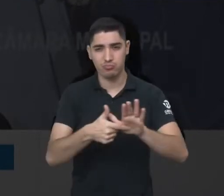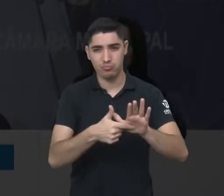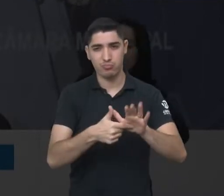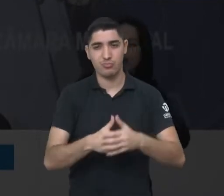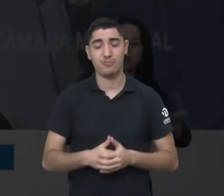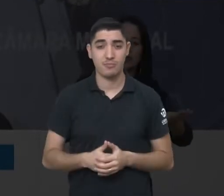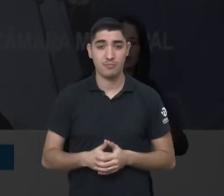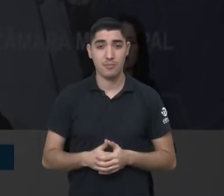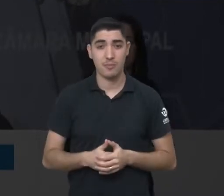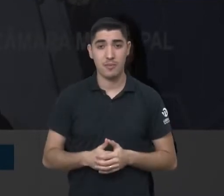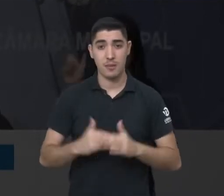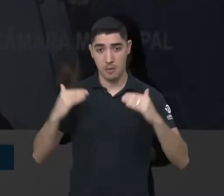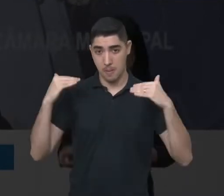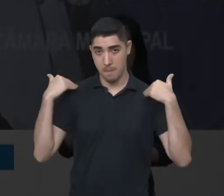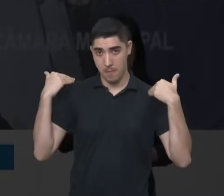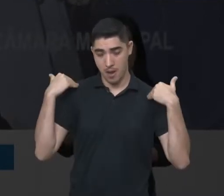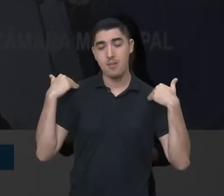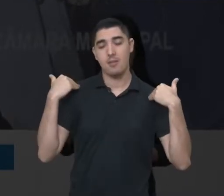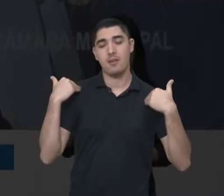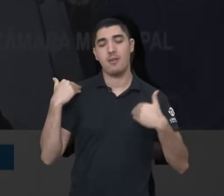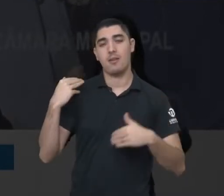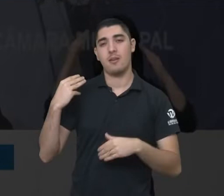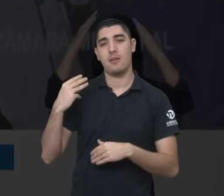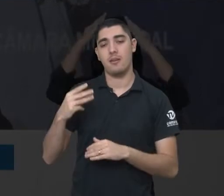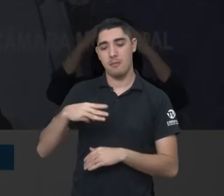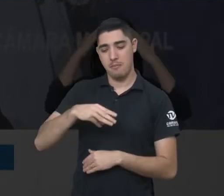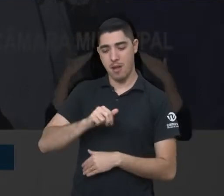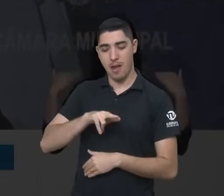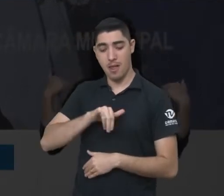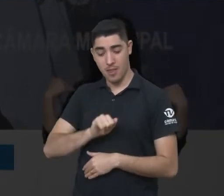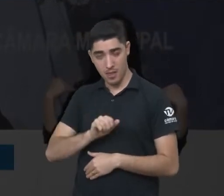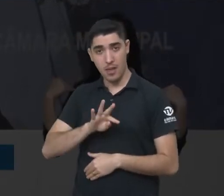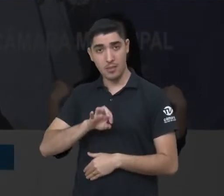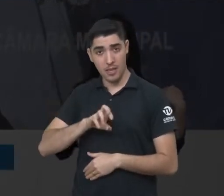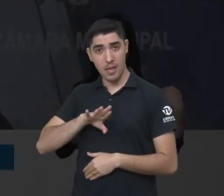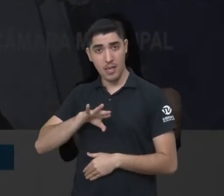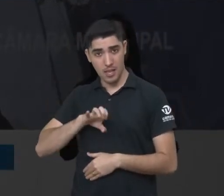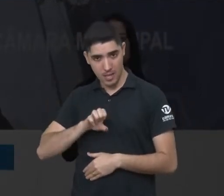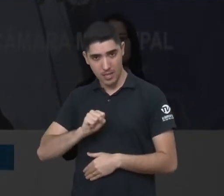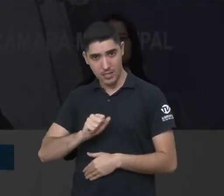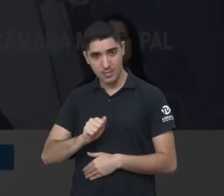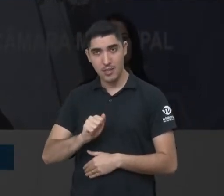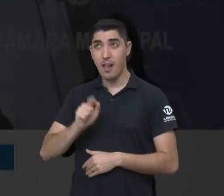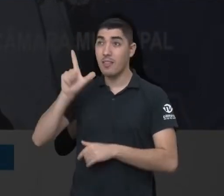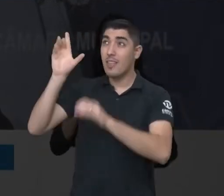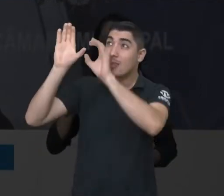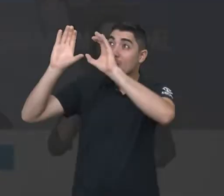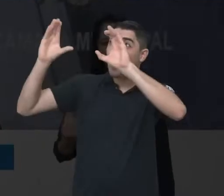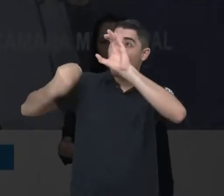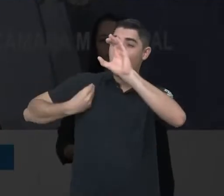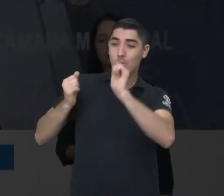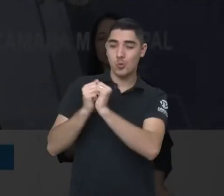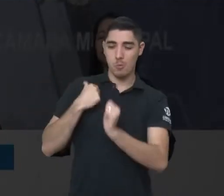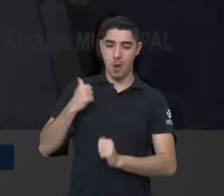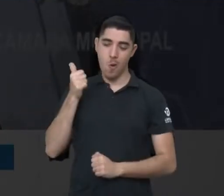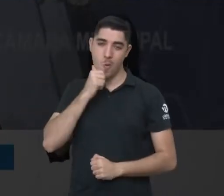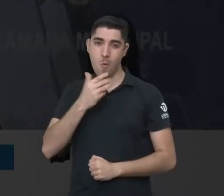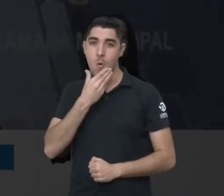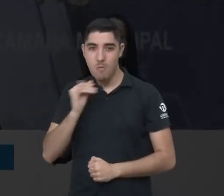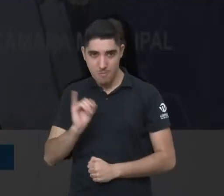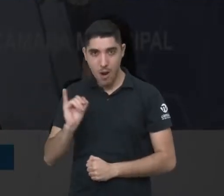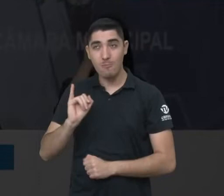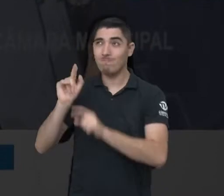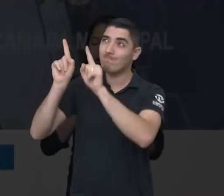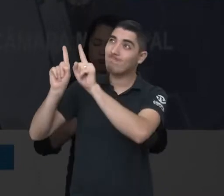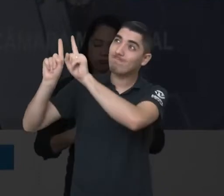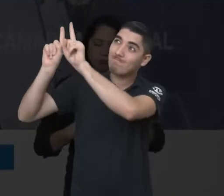Que Madre Teresa de Jesus Eucarístico esteja no céu uma hora dessa, com certeza, do lado do meu irmão lá, né? Então, para mim, foi uma honra